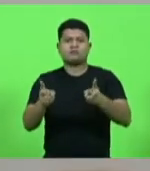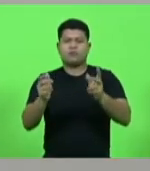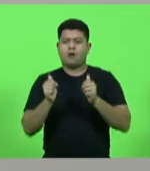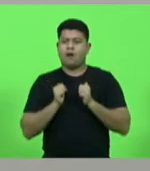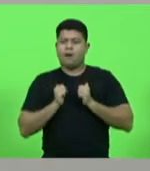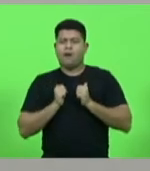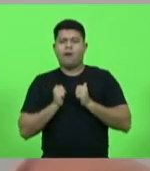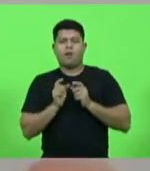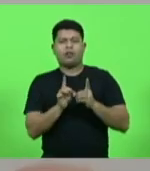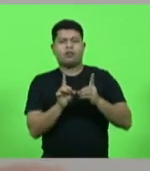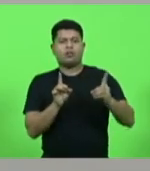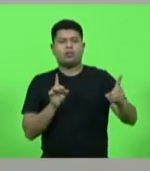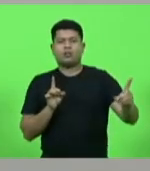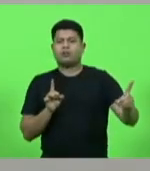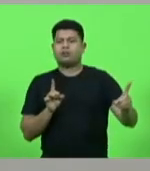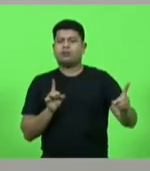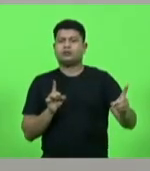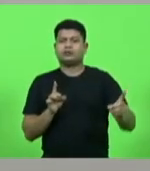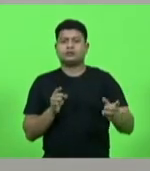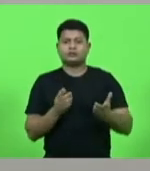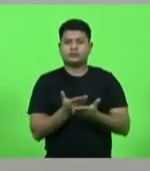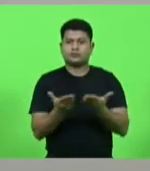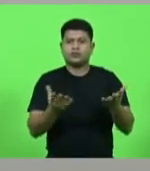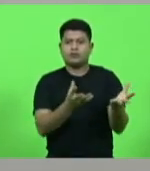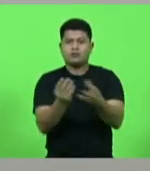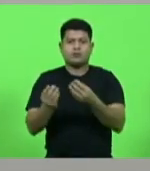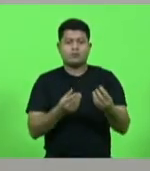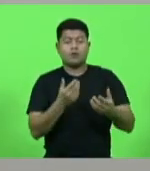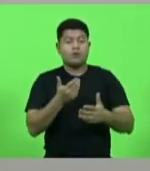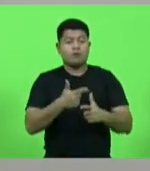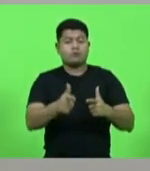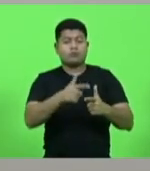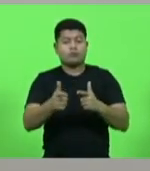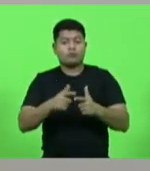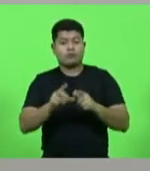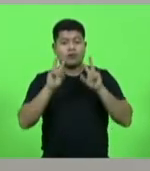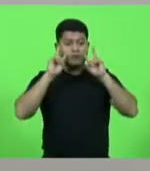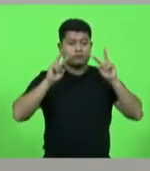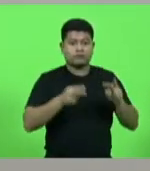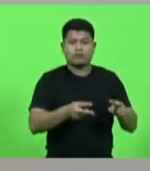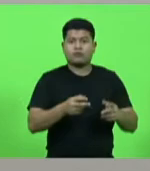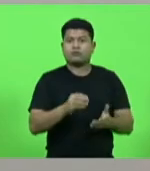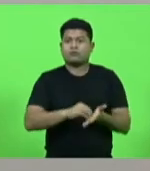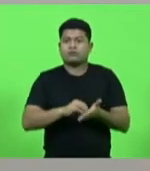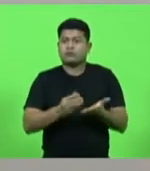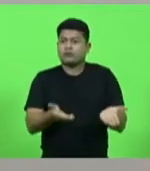distante e longe das angústias e do problema do nosso povo.